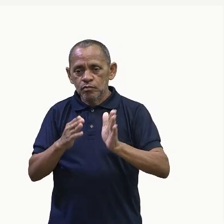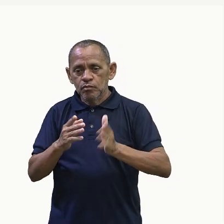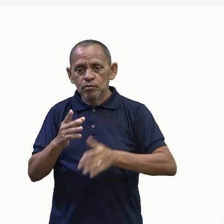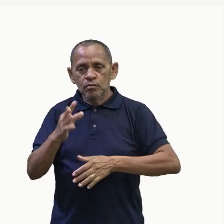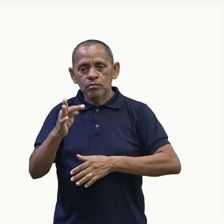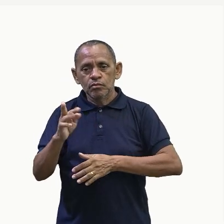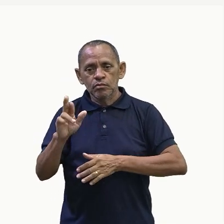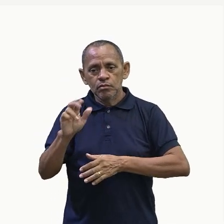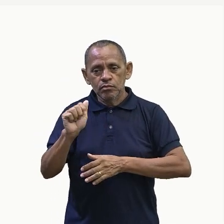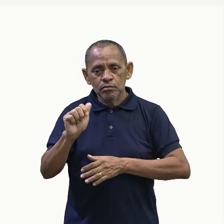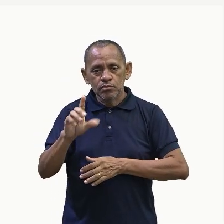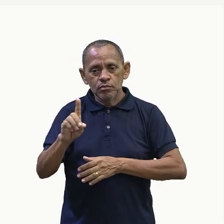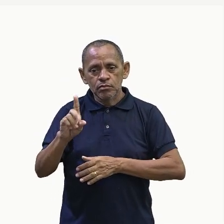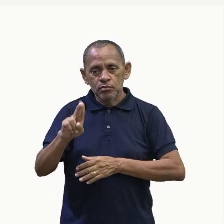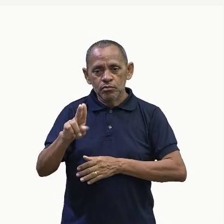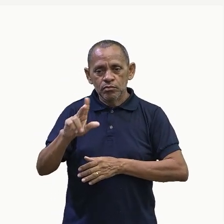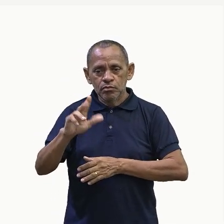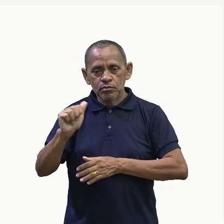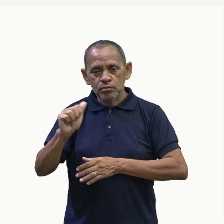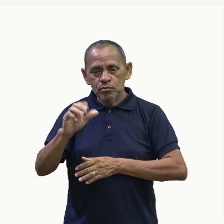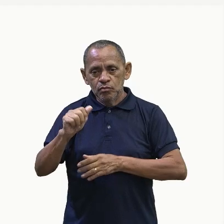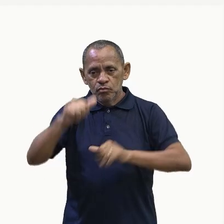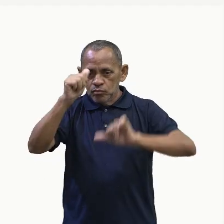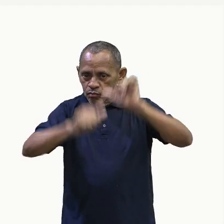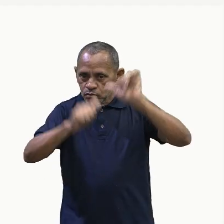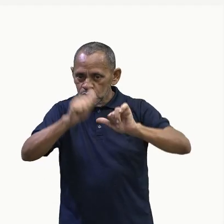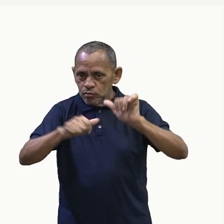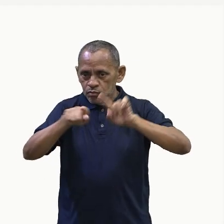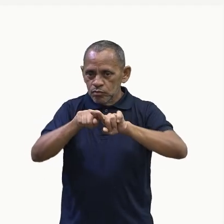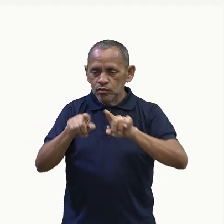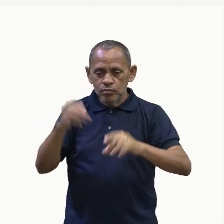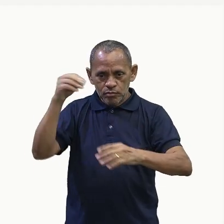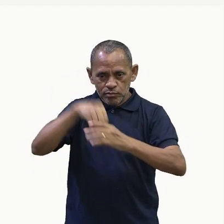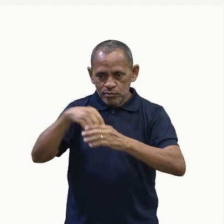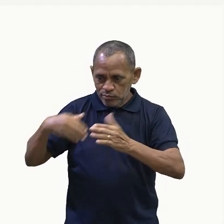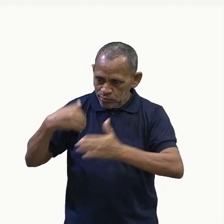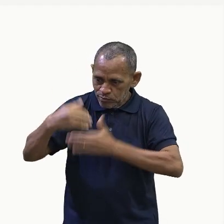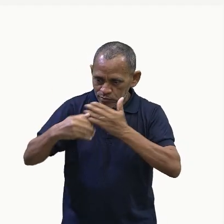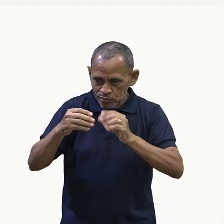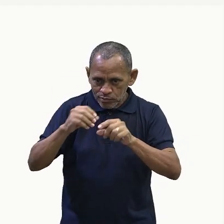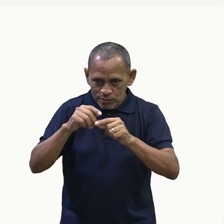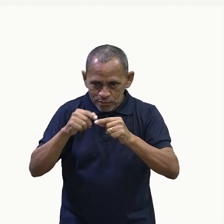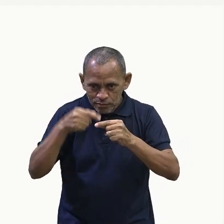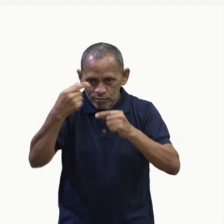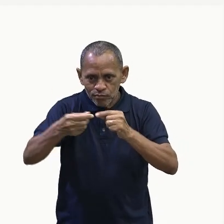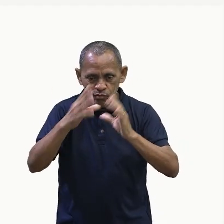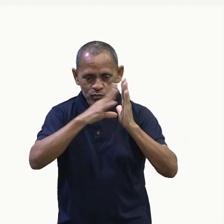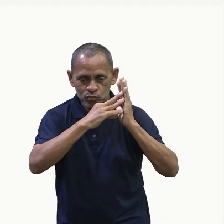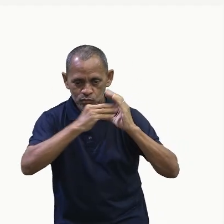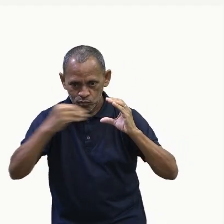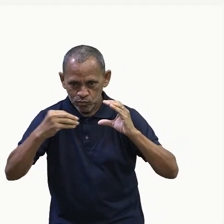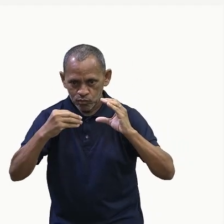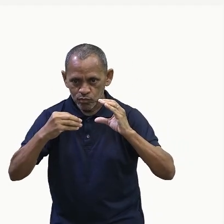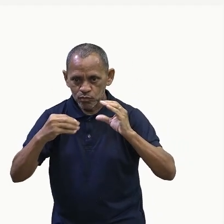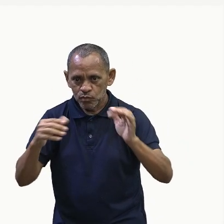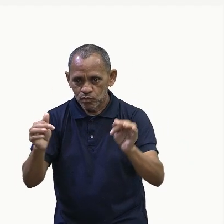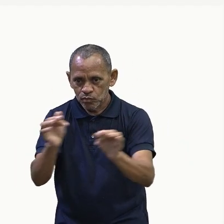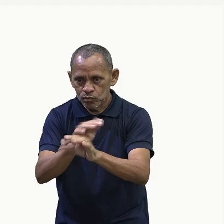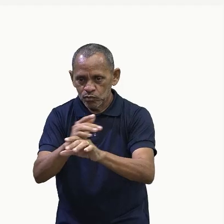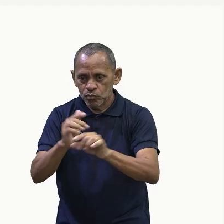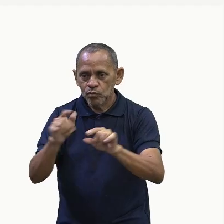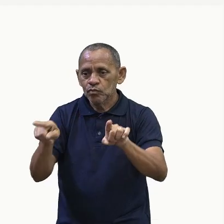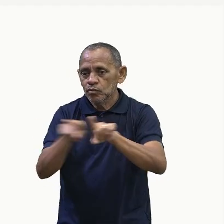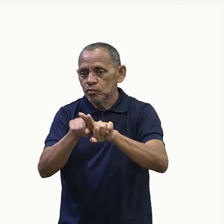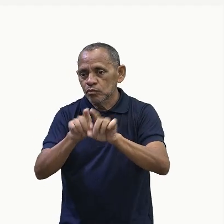tradução. Neste processo, depois que teve lá a replicação, depois que completou na